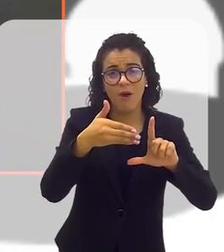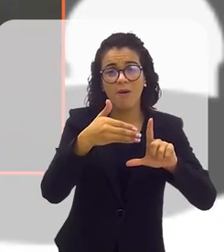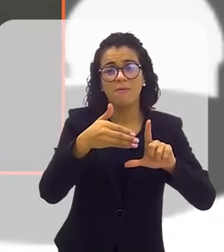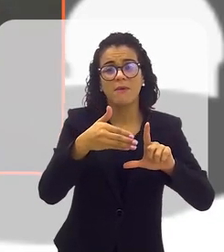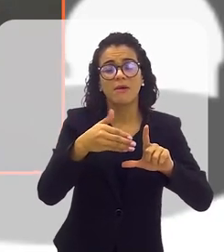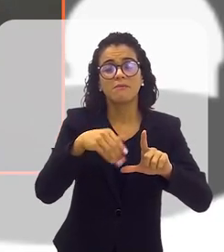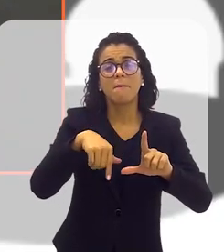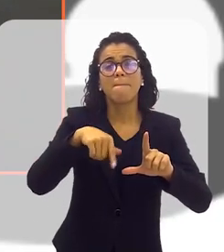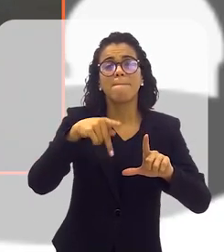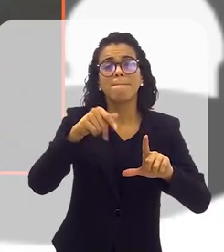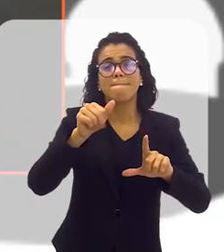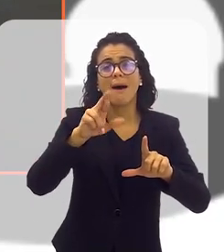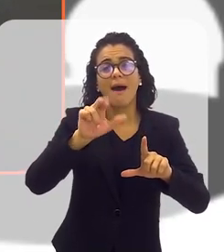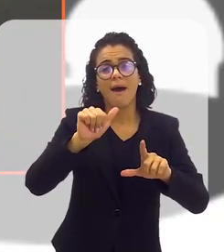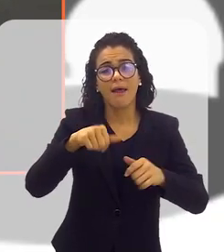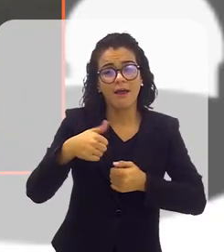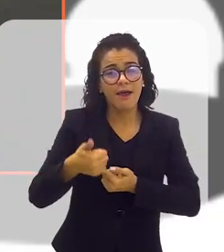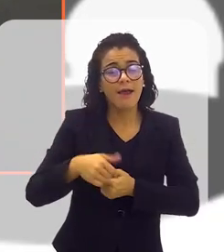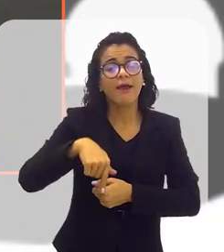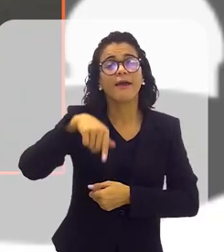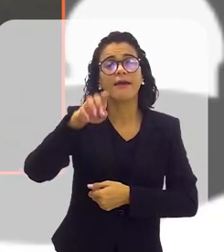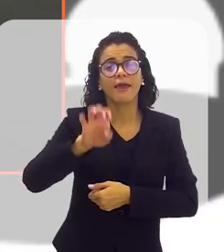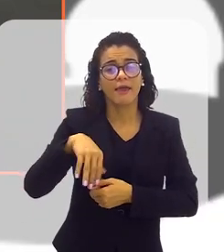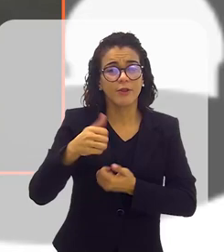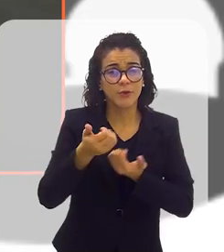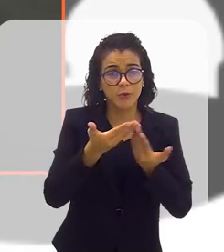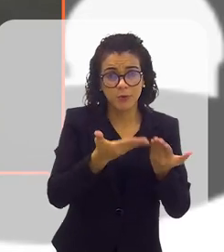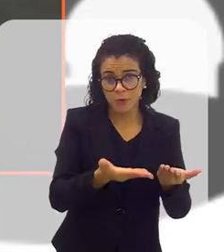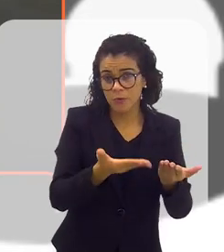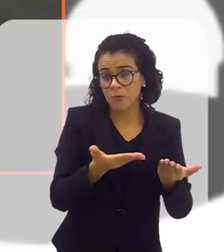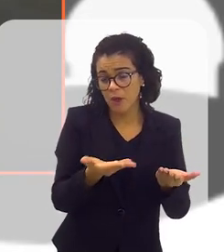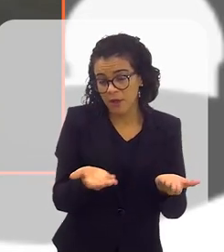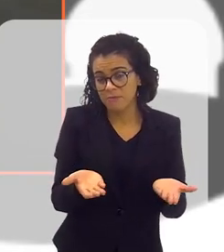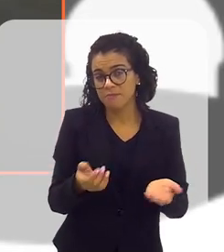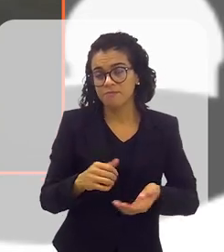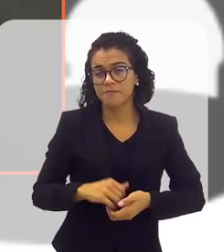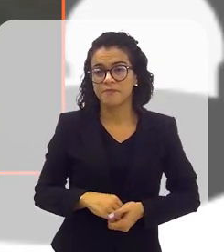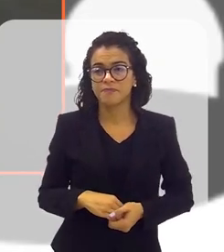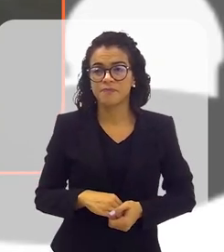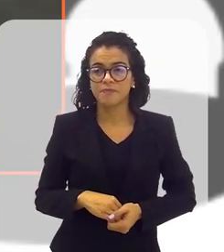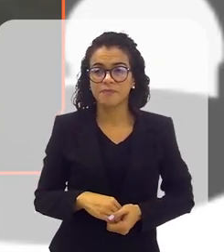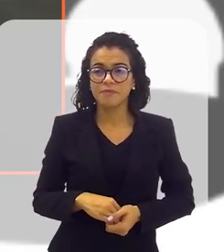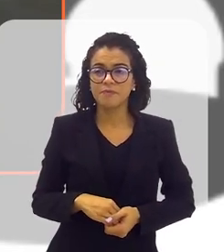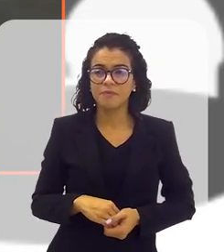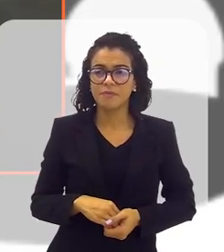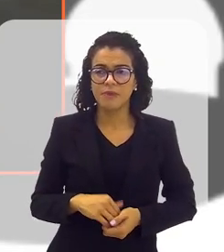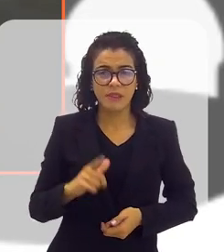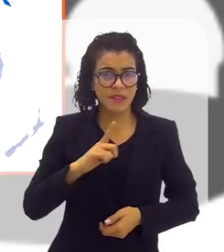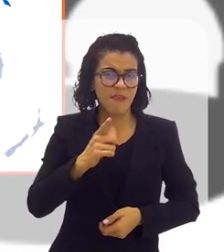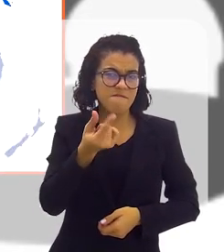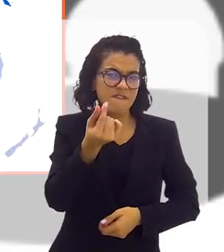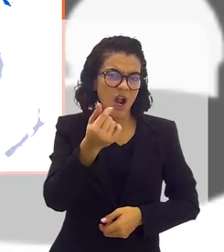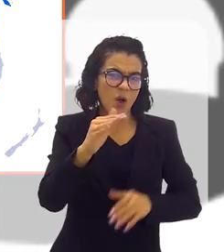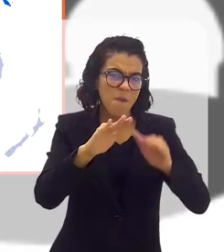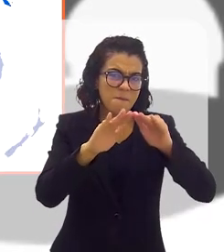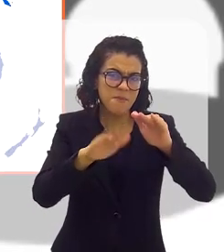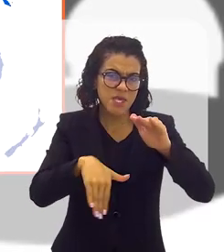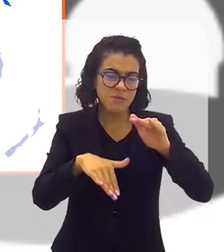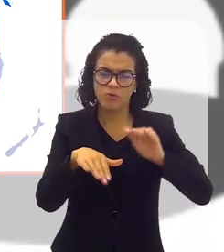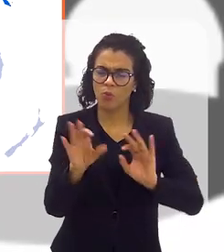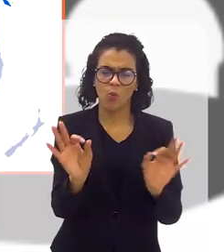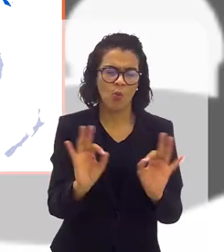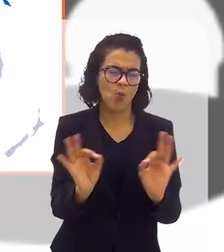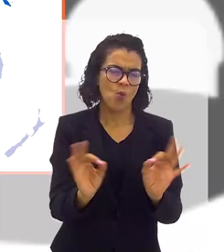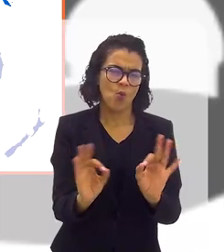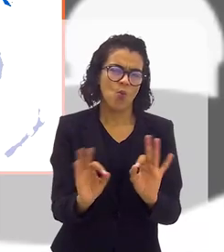uma plataforma universal aí disponível na mídia. Então, Existe valor mínimo,